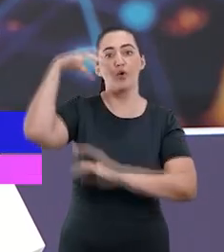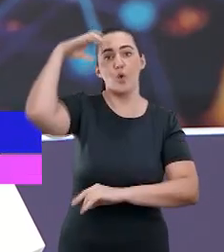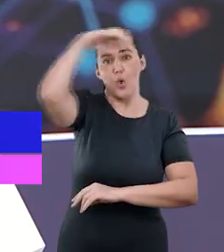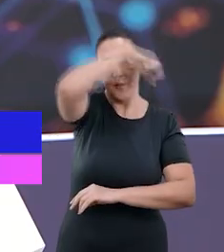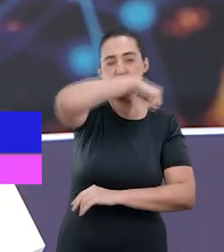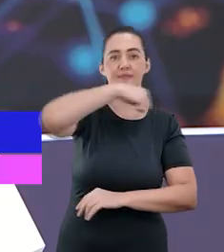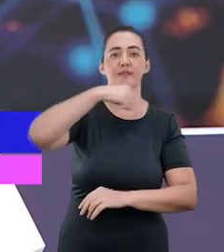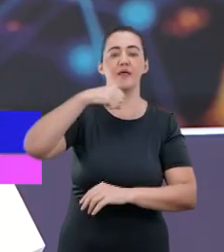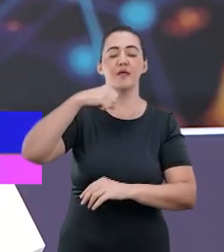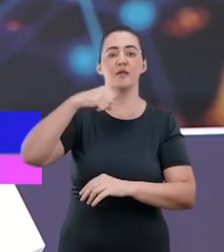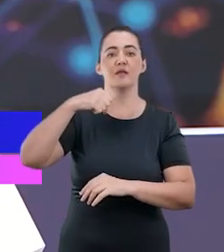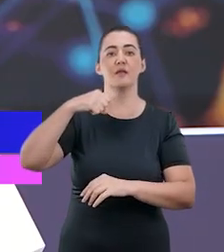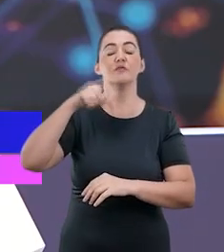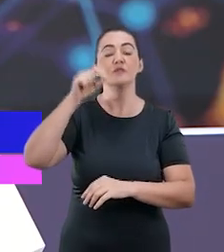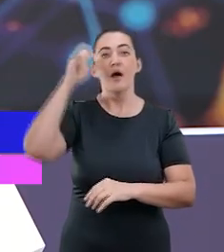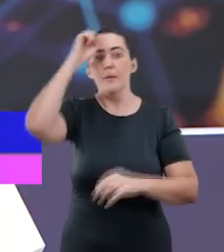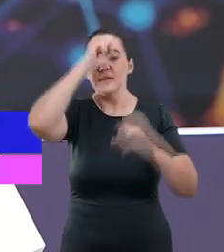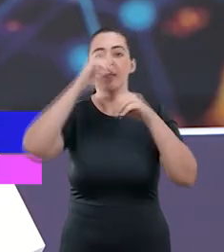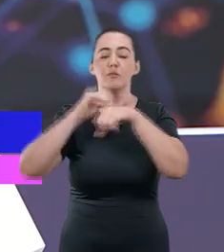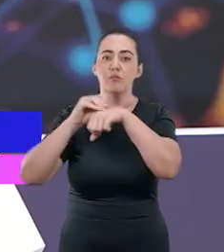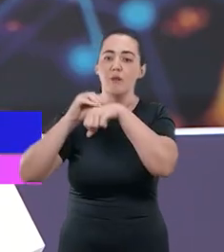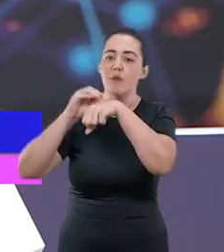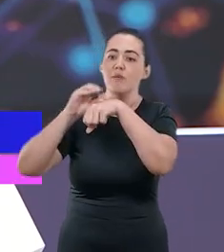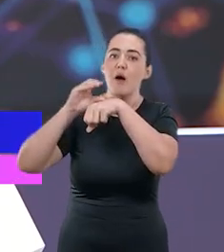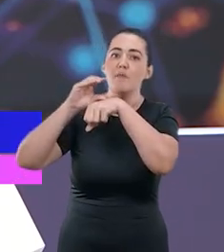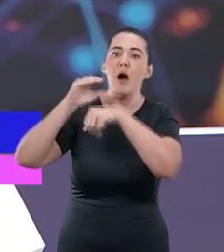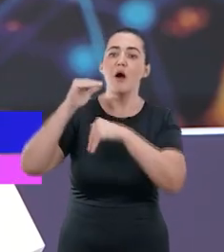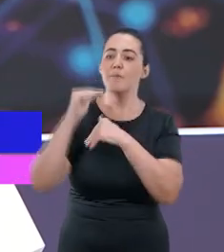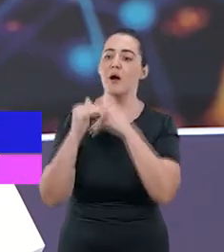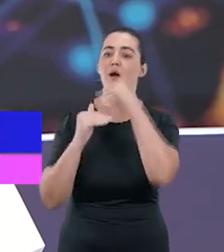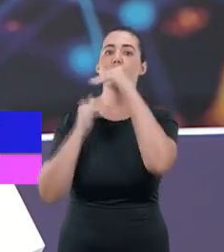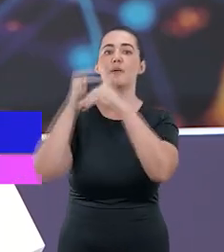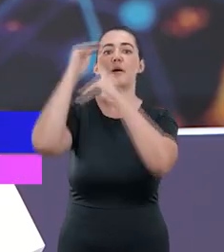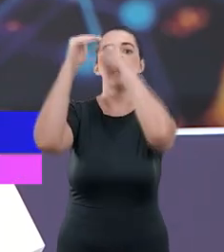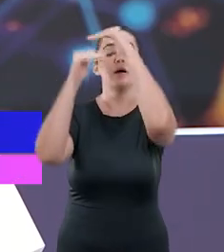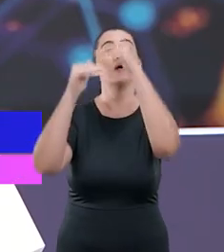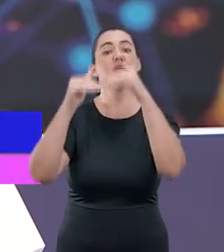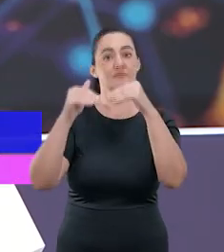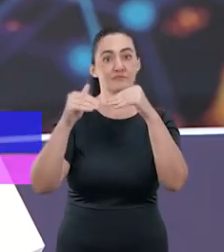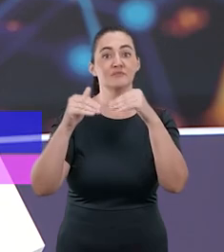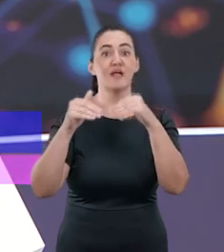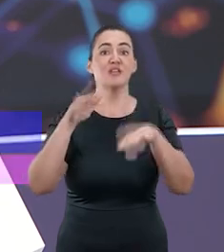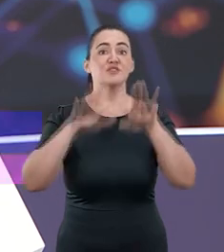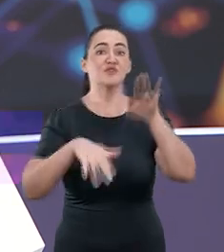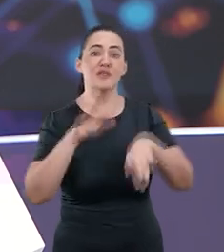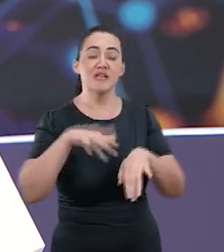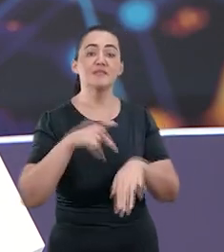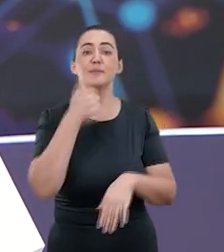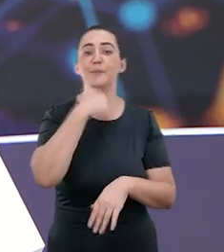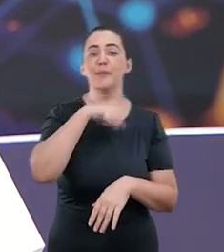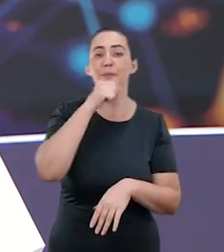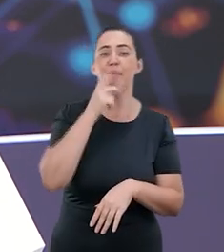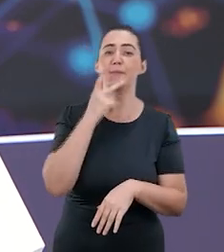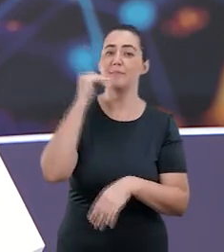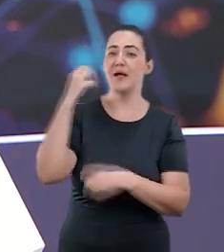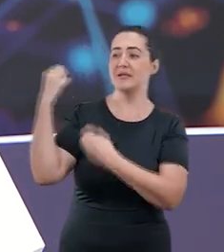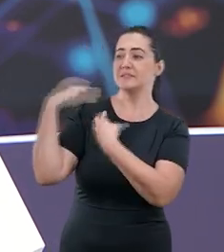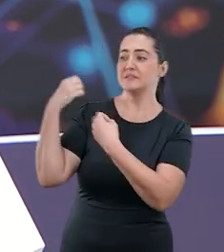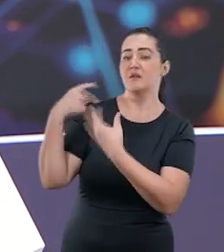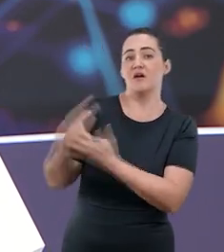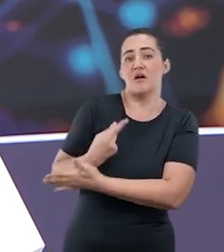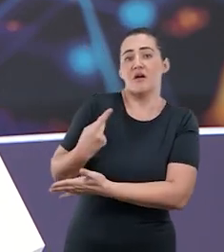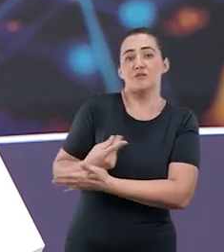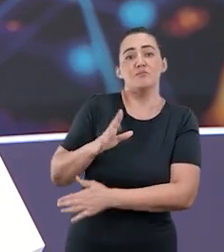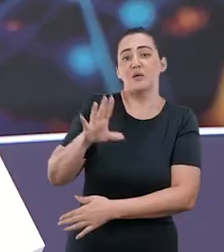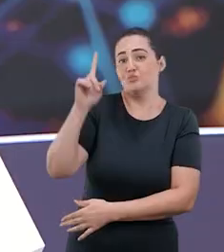essa tradição para viver de acordo com a verdade. Eu falo isso para você com muito carinho. Não tenha medo de abraçar a verdade.